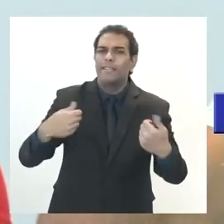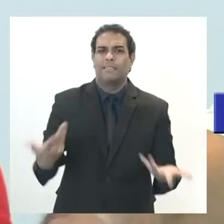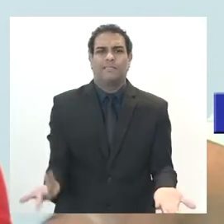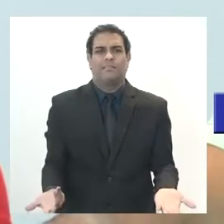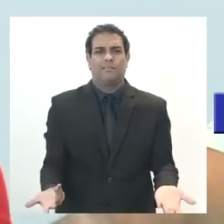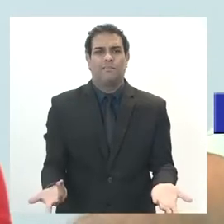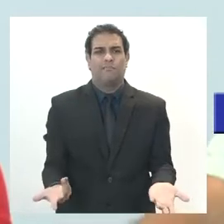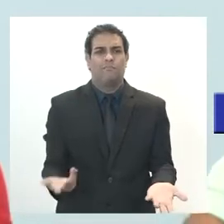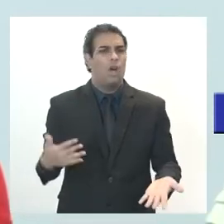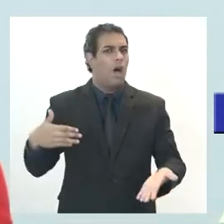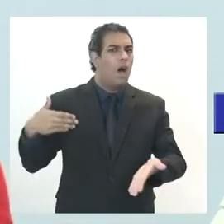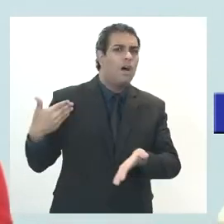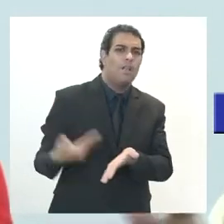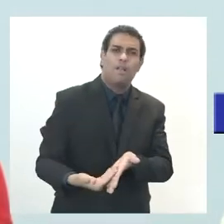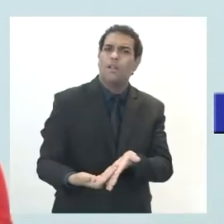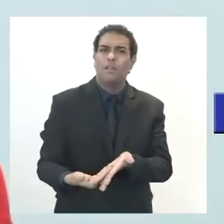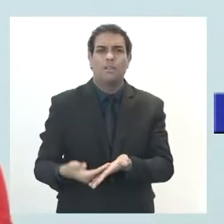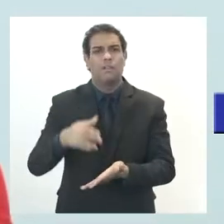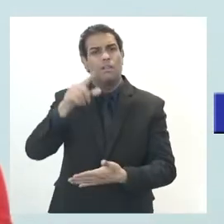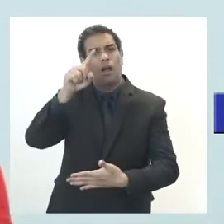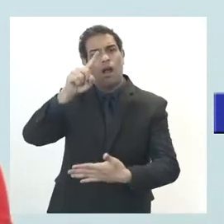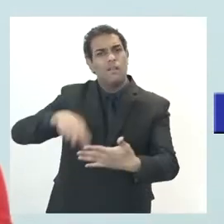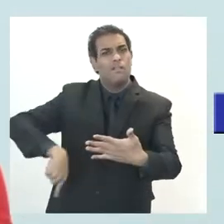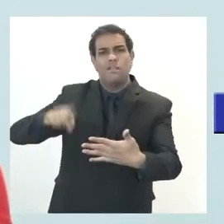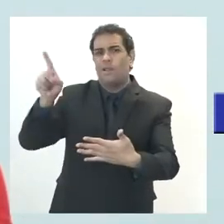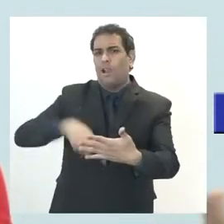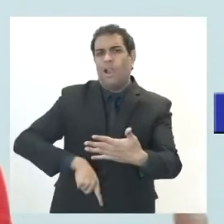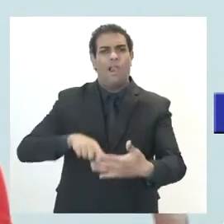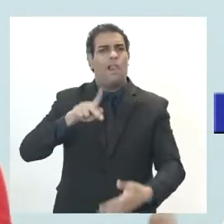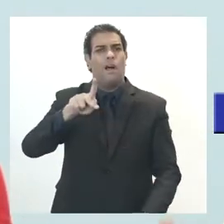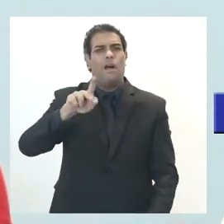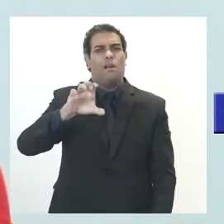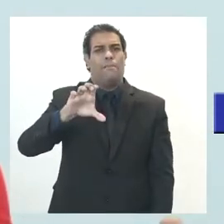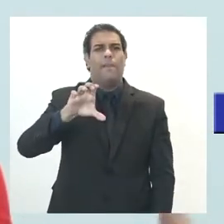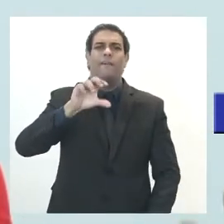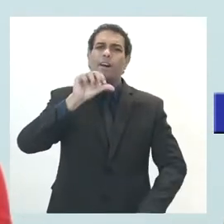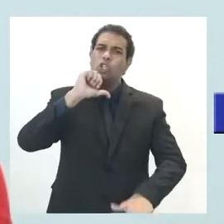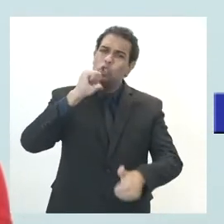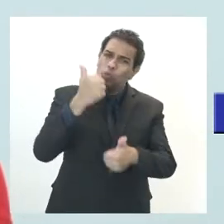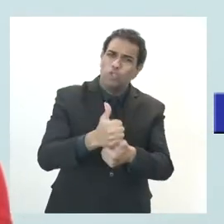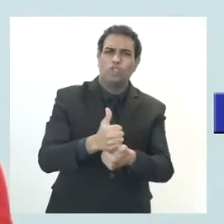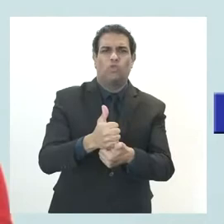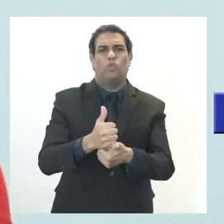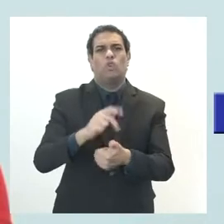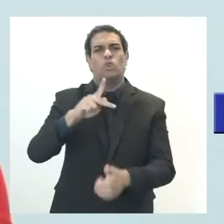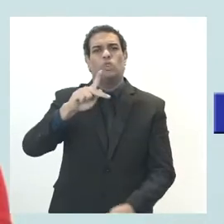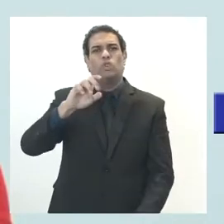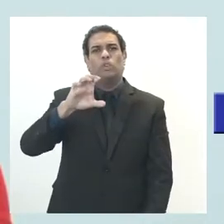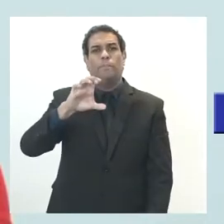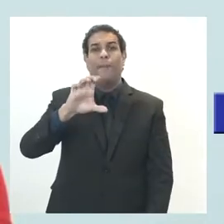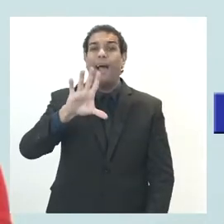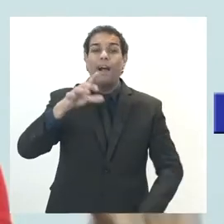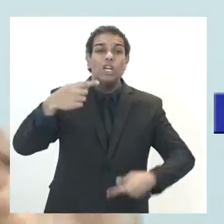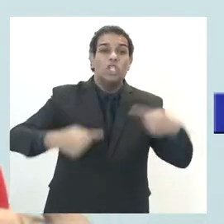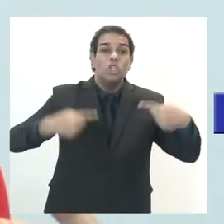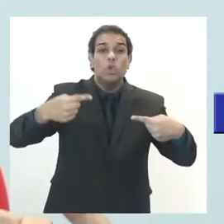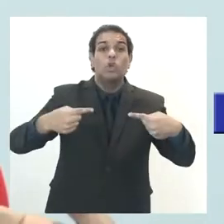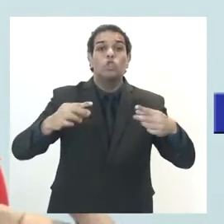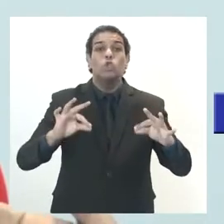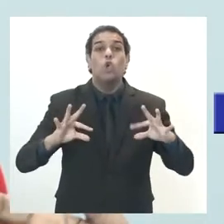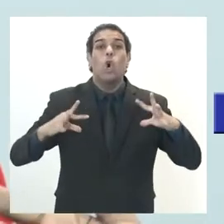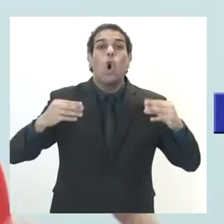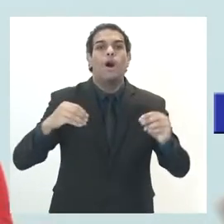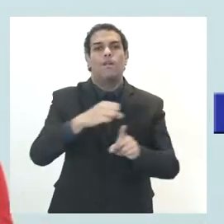possível até aniquila ela de vez e quiser fazer uma outra que faça mais venha discutir melhor com as